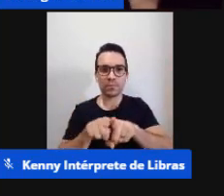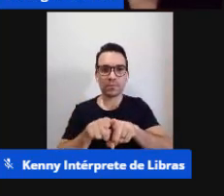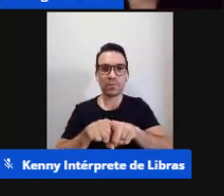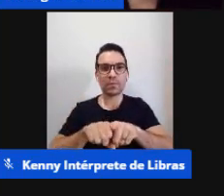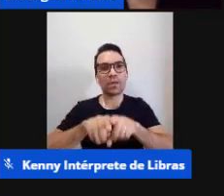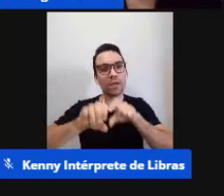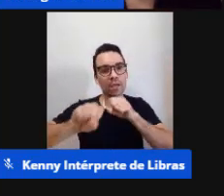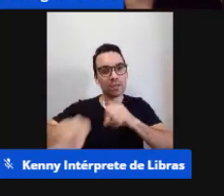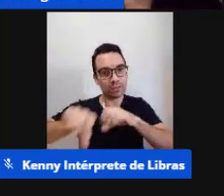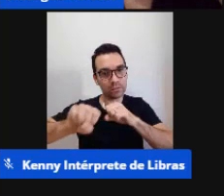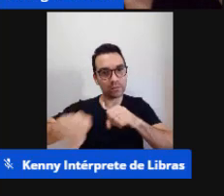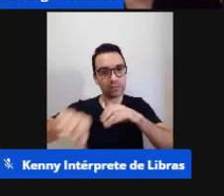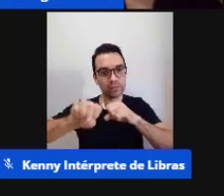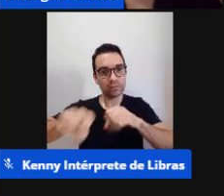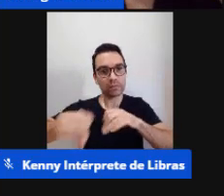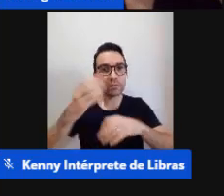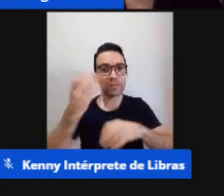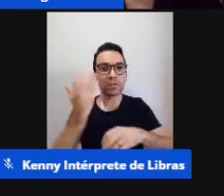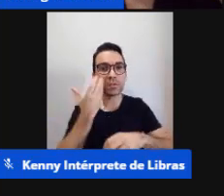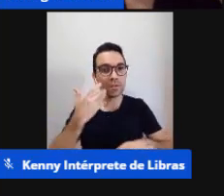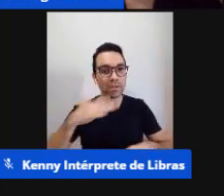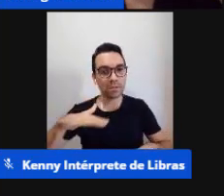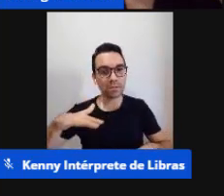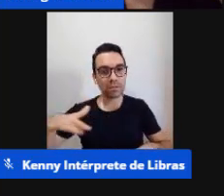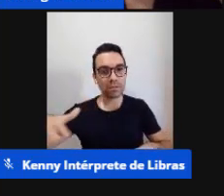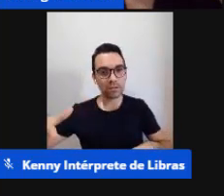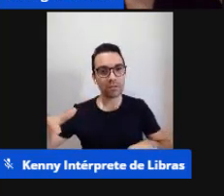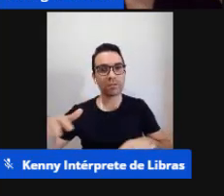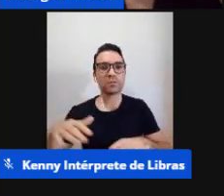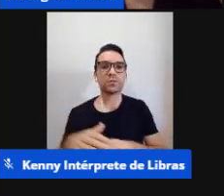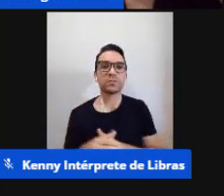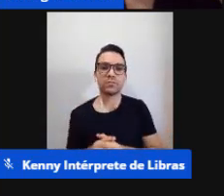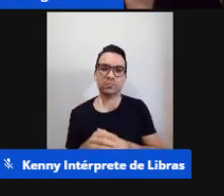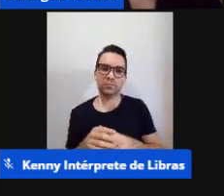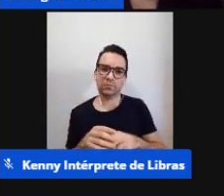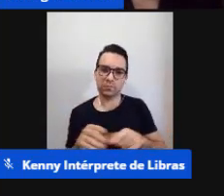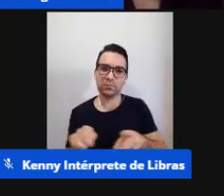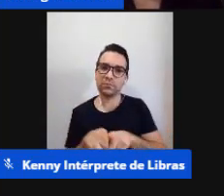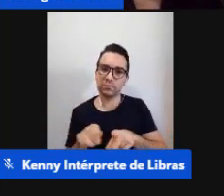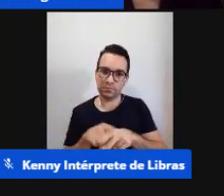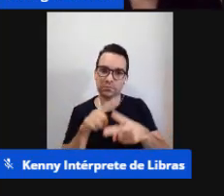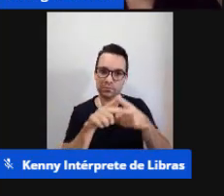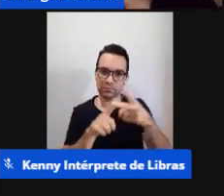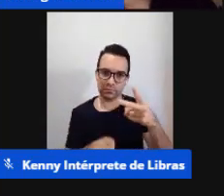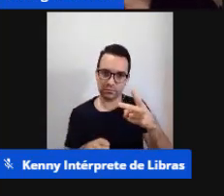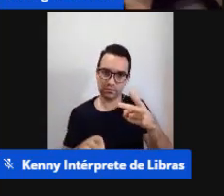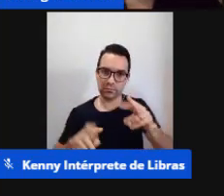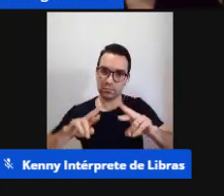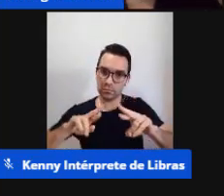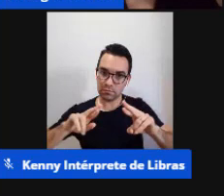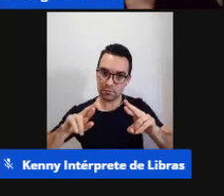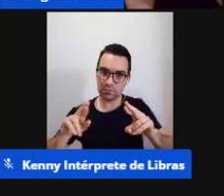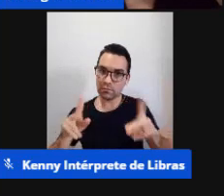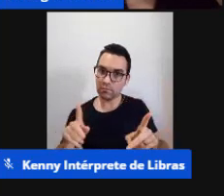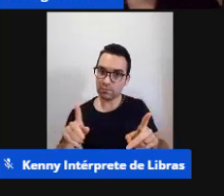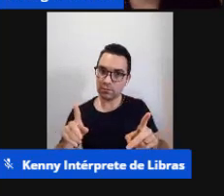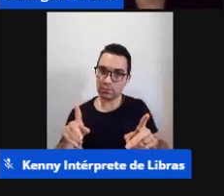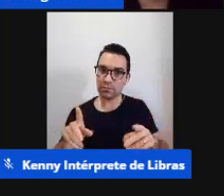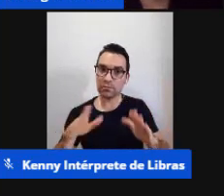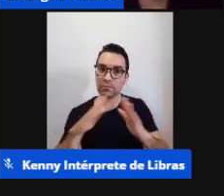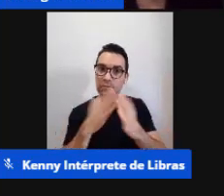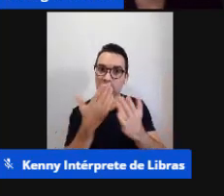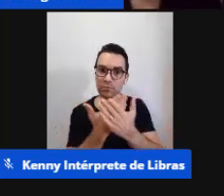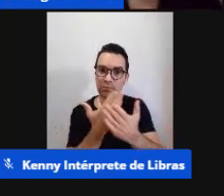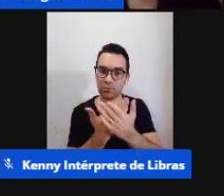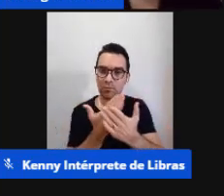Então, nós também temos esse outro profissional também, né? Que ele está ali naqueles dois ambientes e às vezes ele se sente um pouco confundido. Ah,